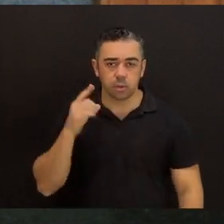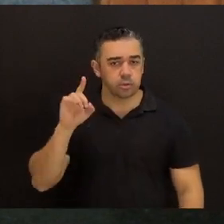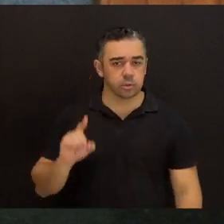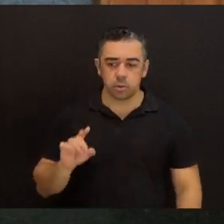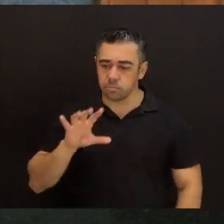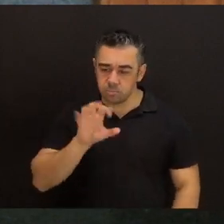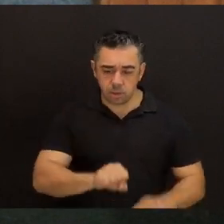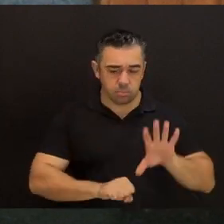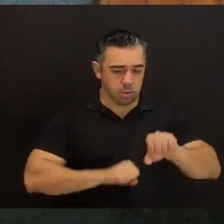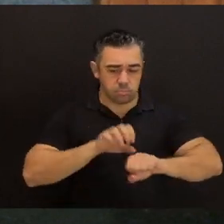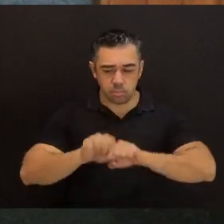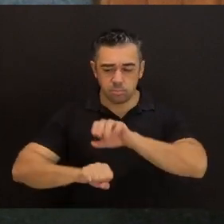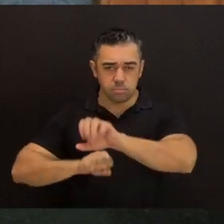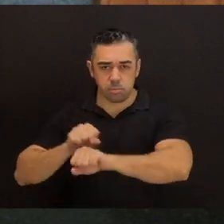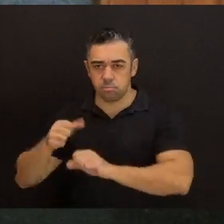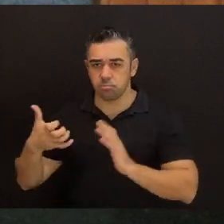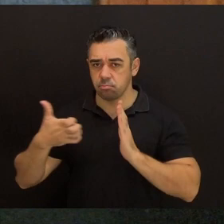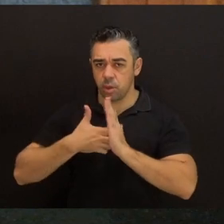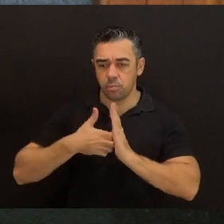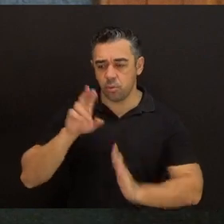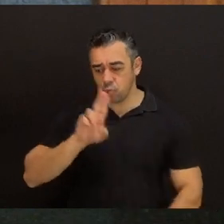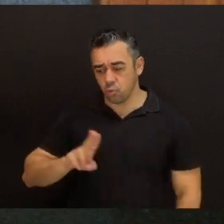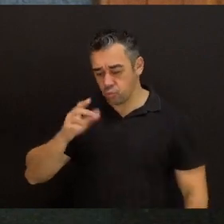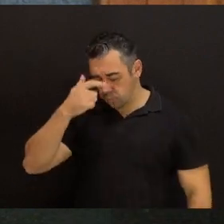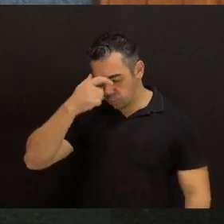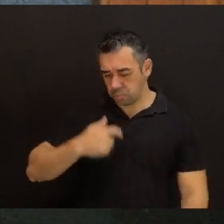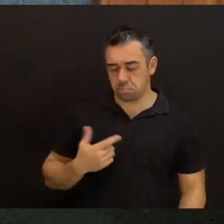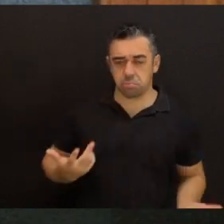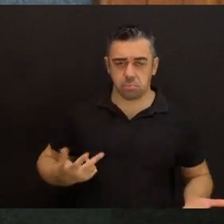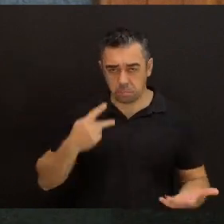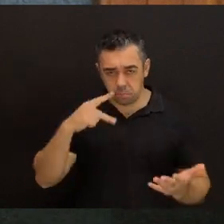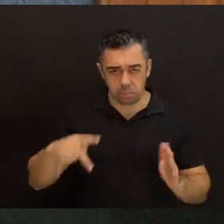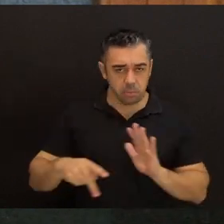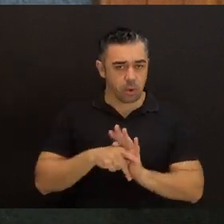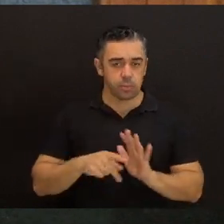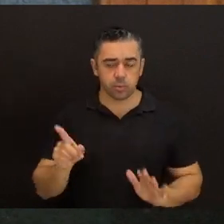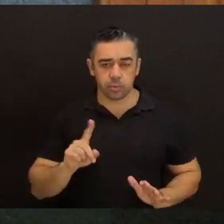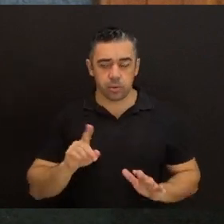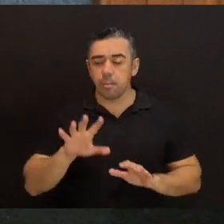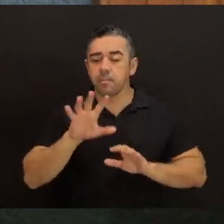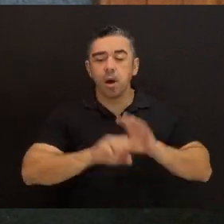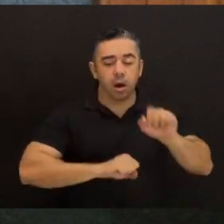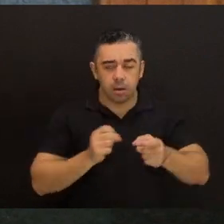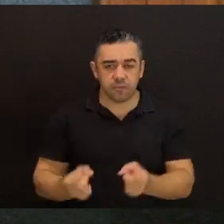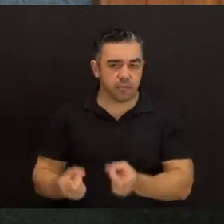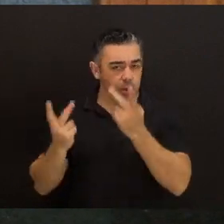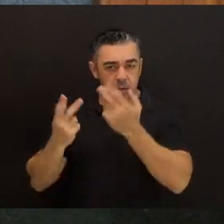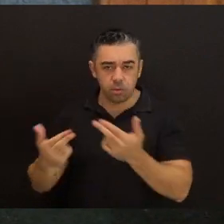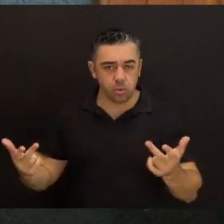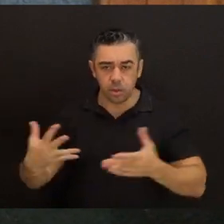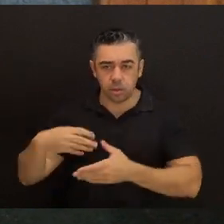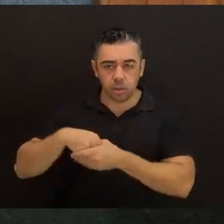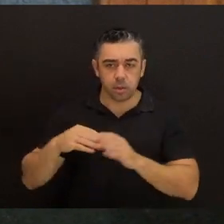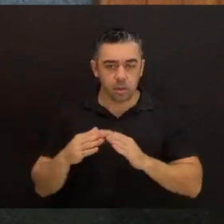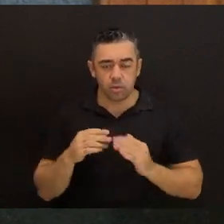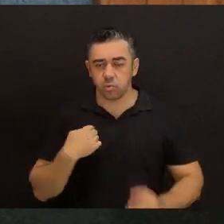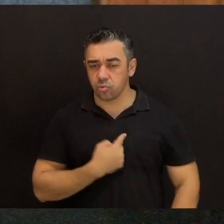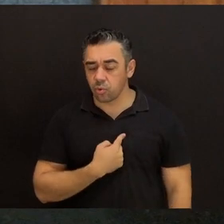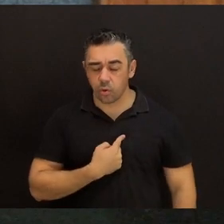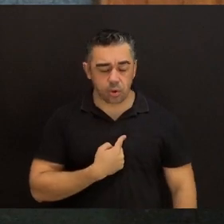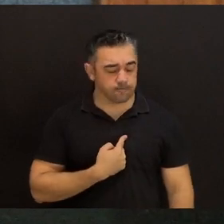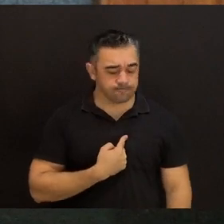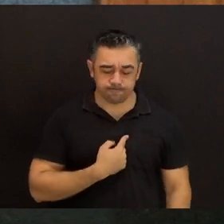todo esse patrimônio público em uso pessoal e reverter esse patrimônio dentro da sua casa fica aqui a nossa indicação